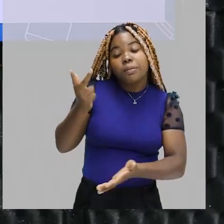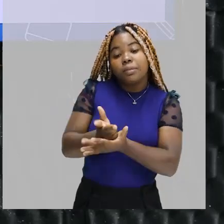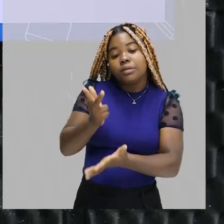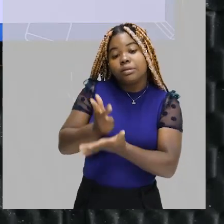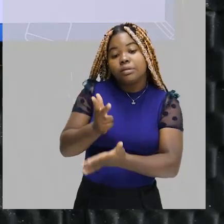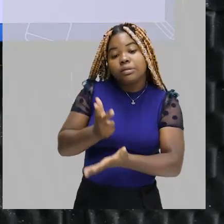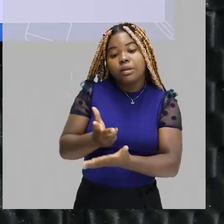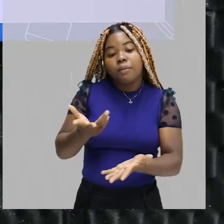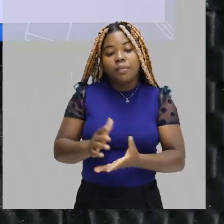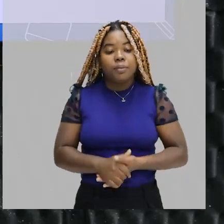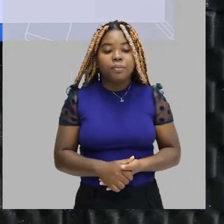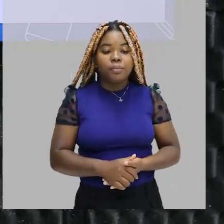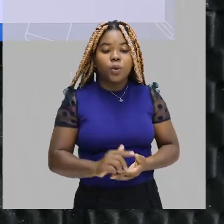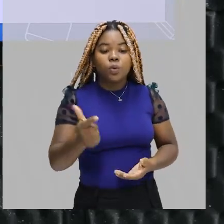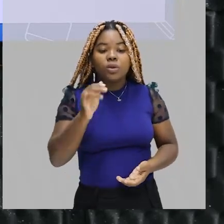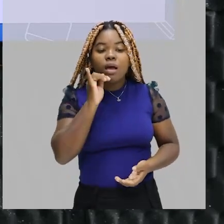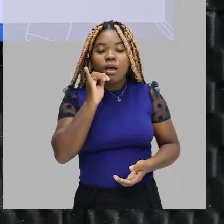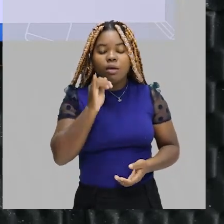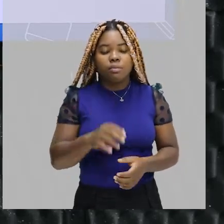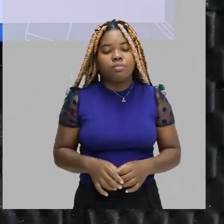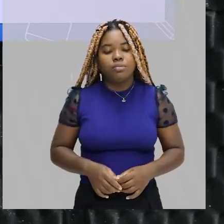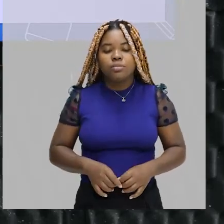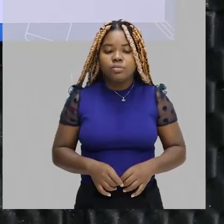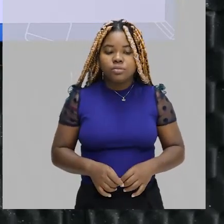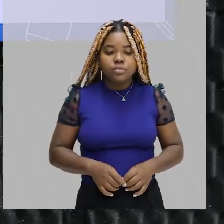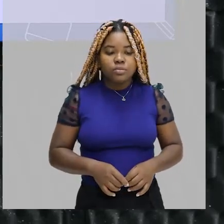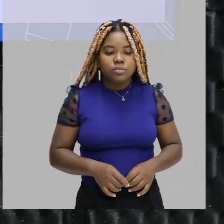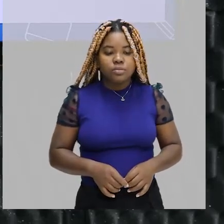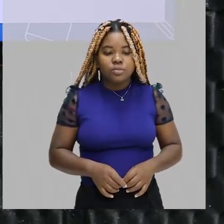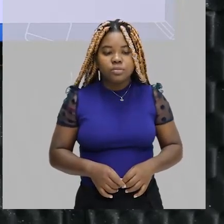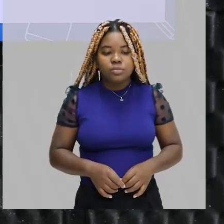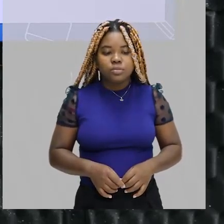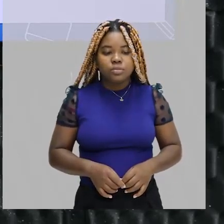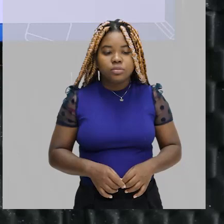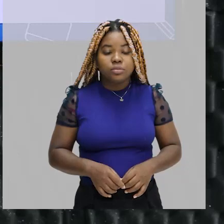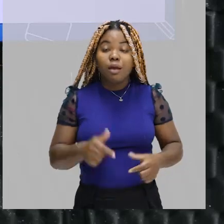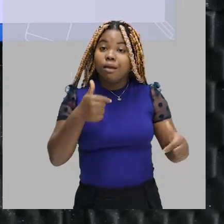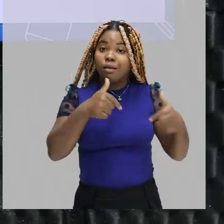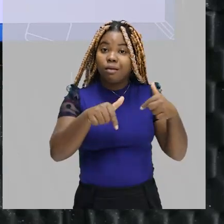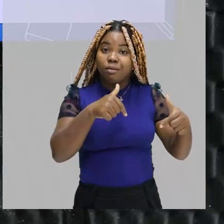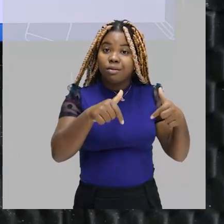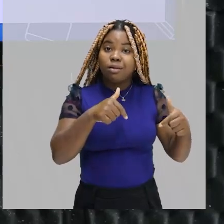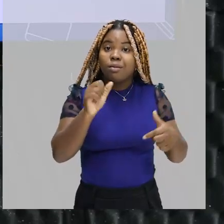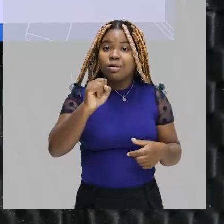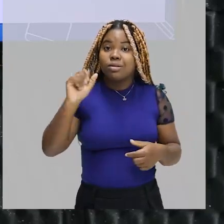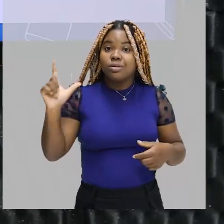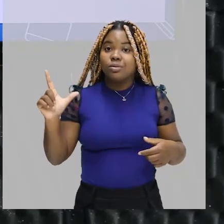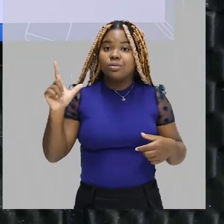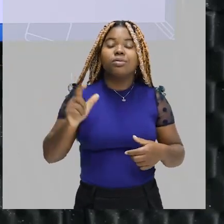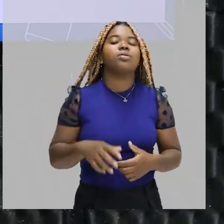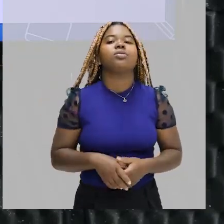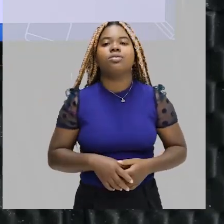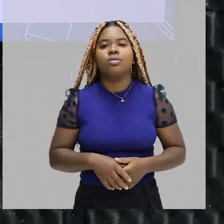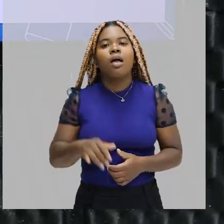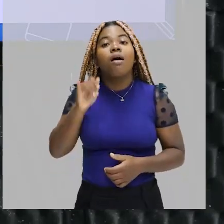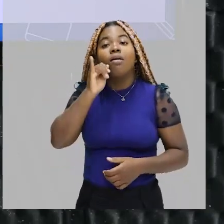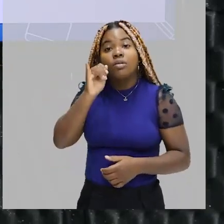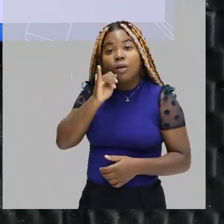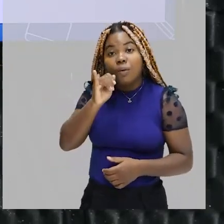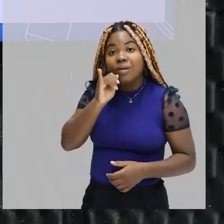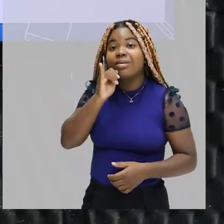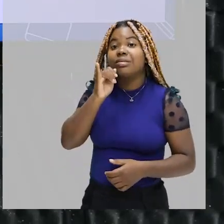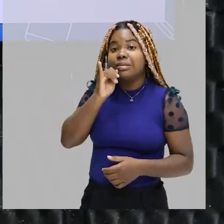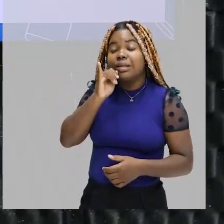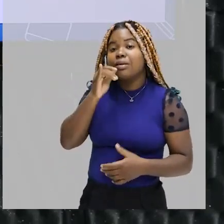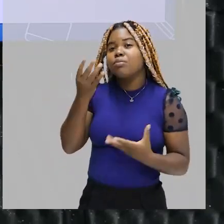em determinado momento. I work in São Luís. Eu trabalho em São Luís. Esse é um exemplo de